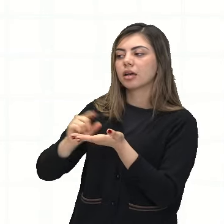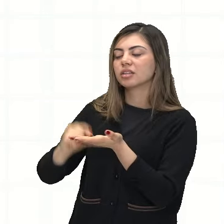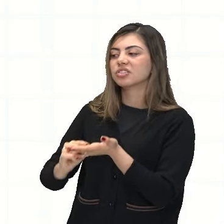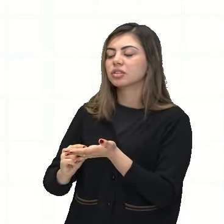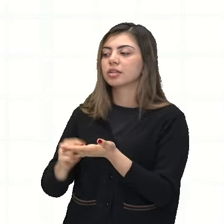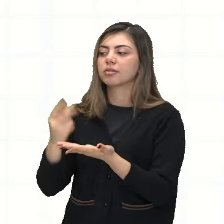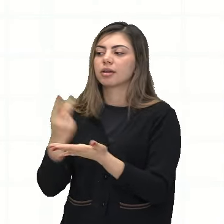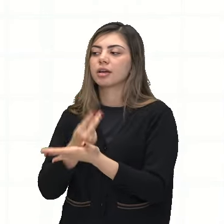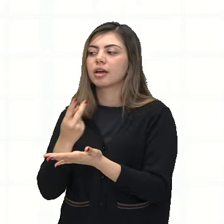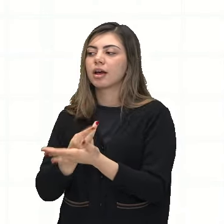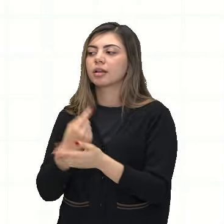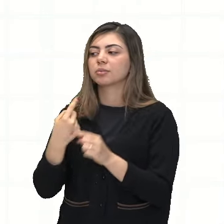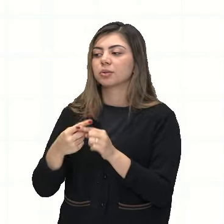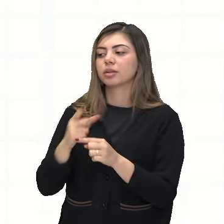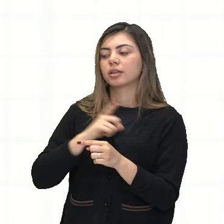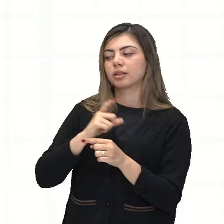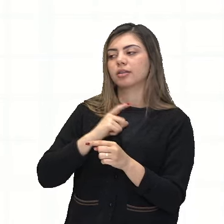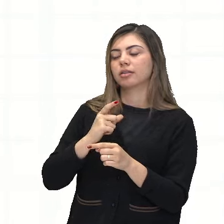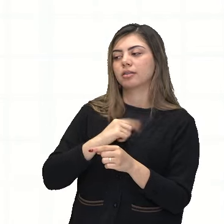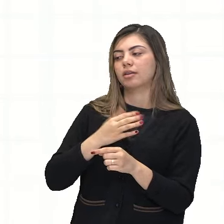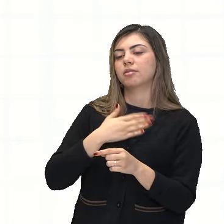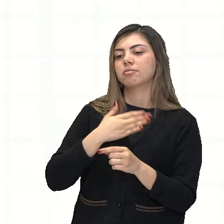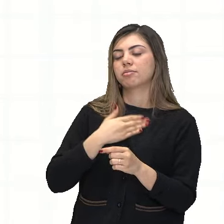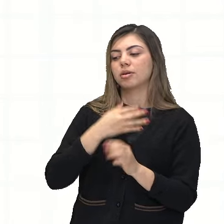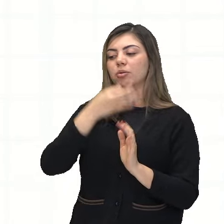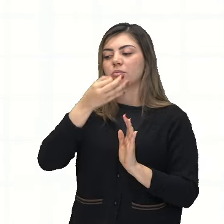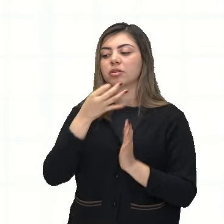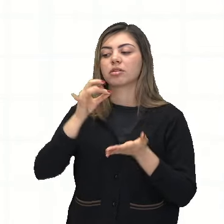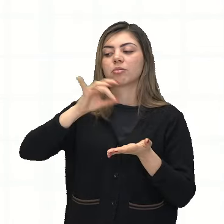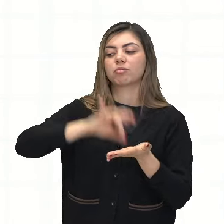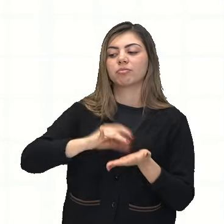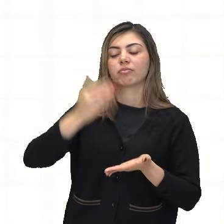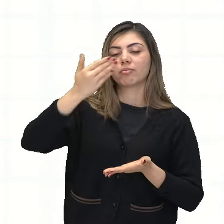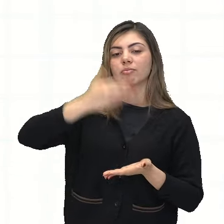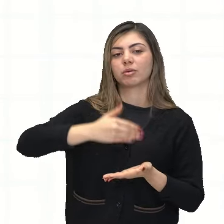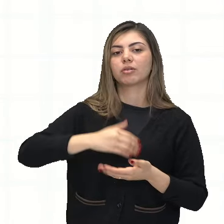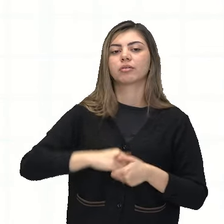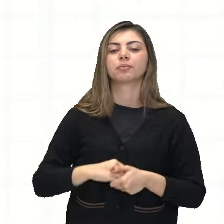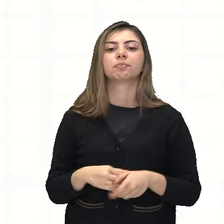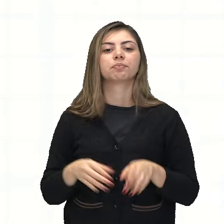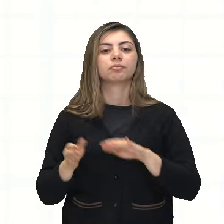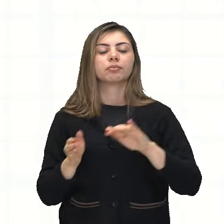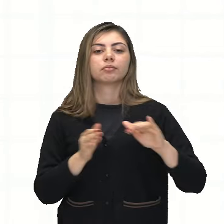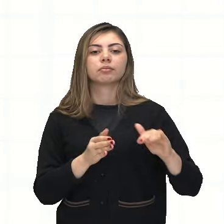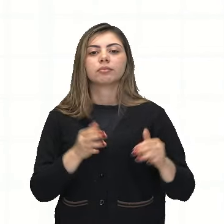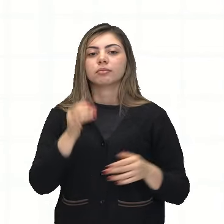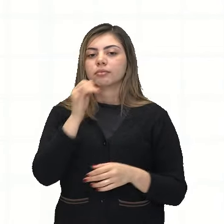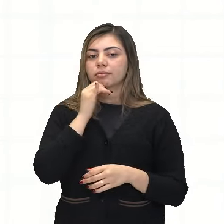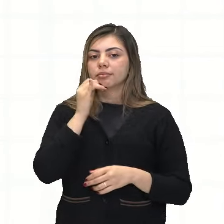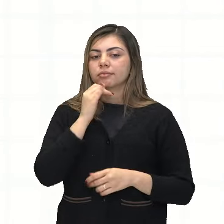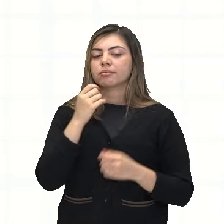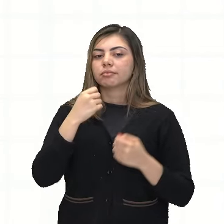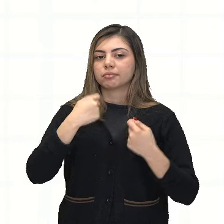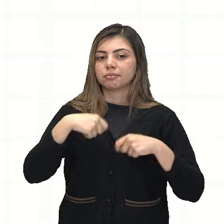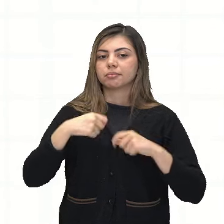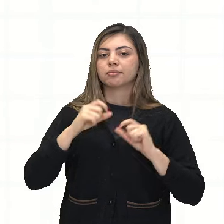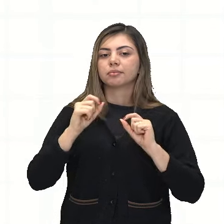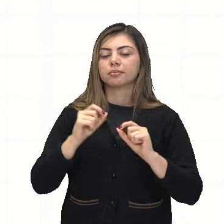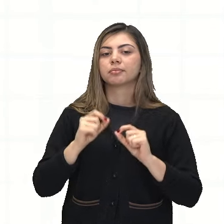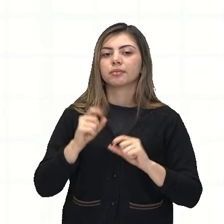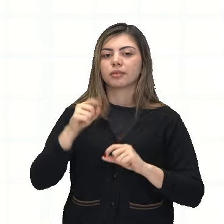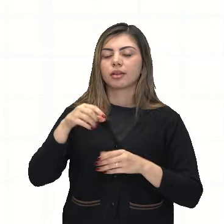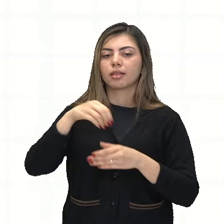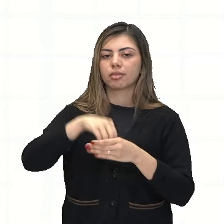forma isso tudo vai est no meu desenvolvimento o exemplo um dos principais pilares da sustentabilidade é a preservação